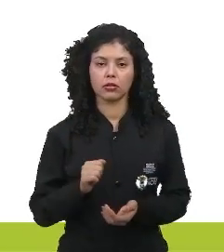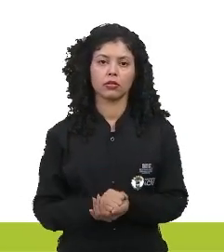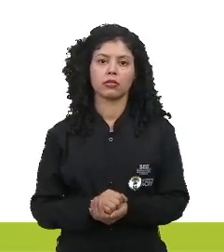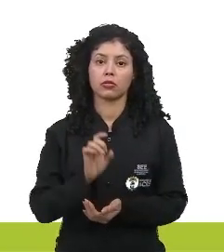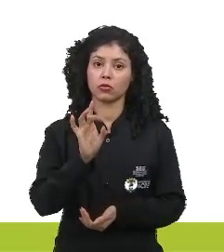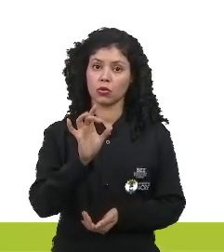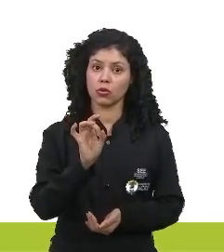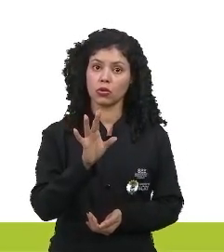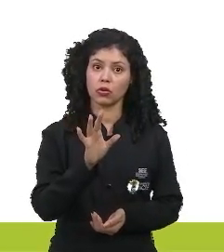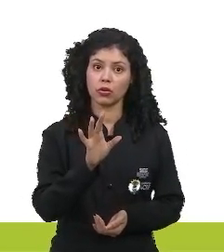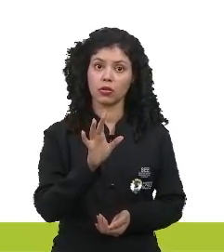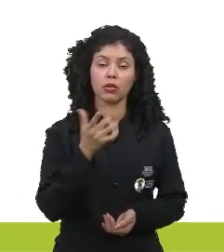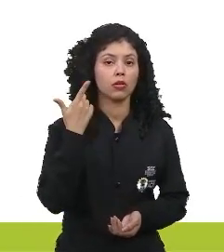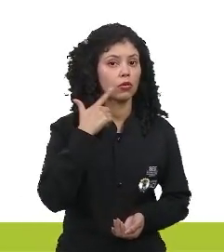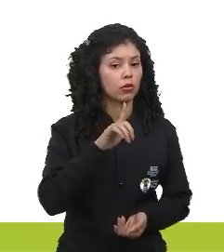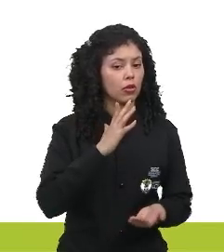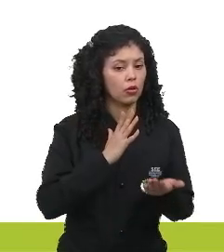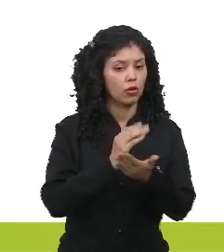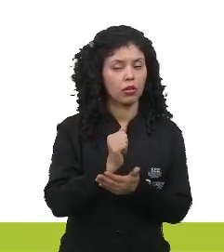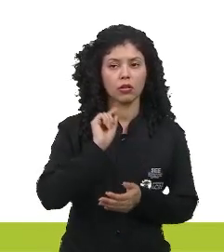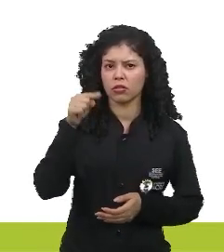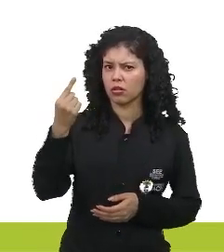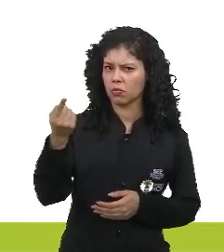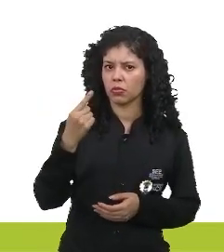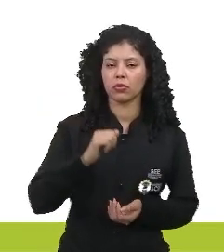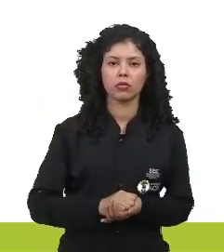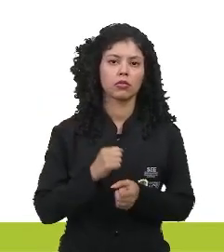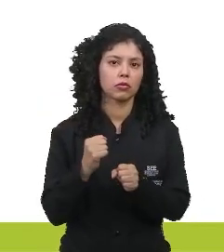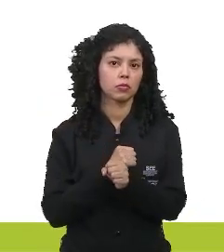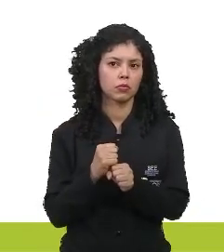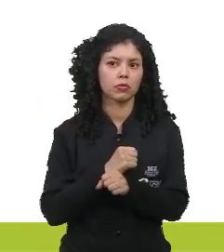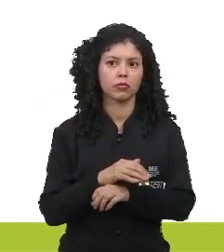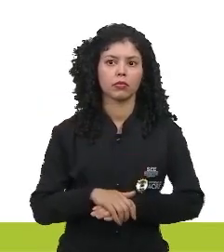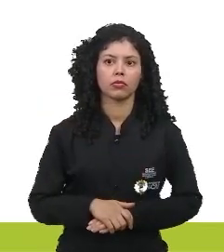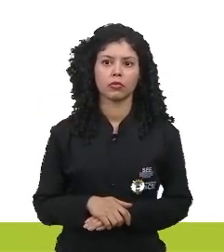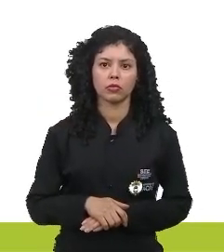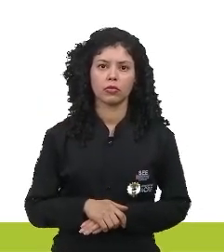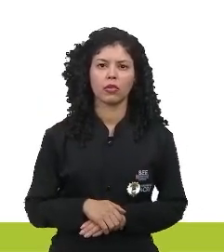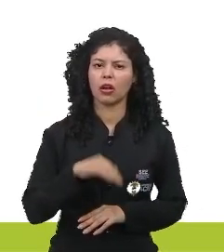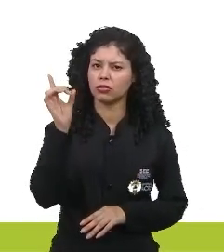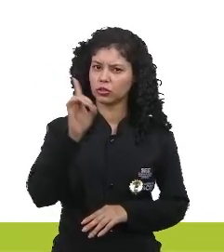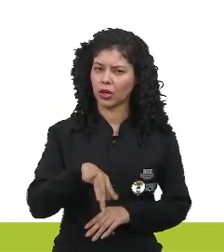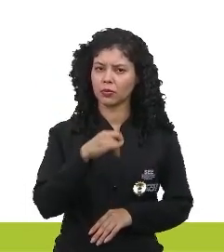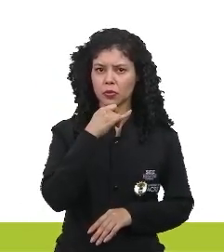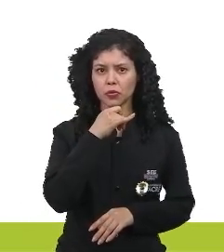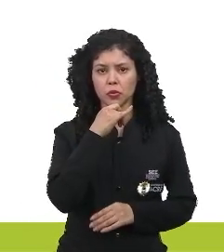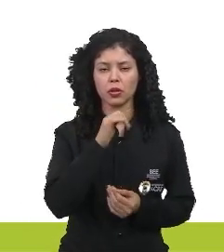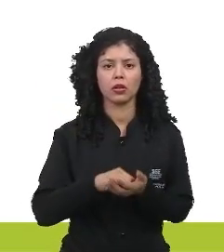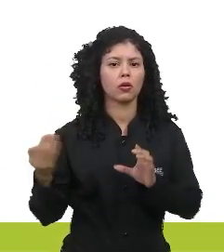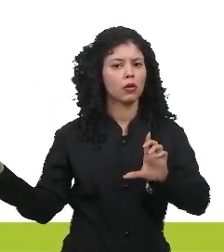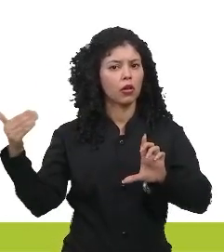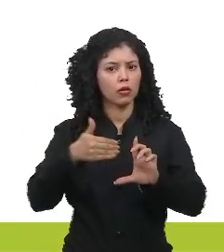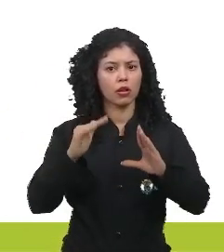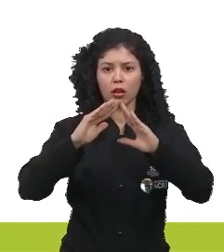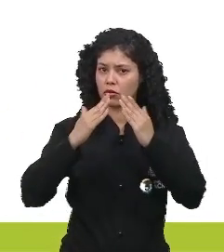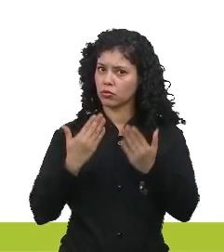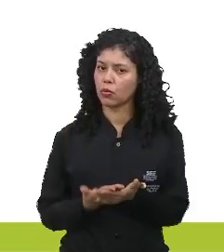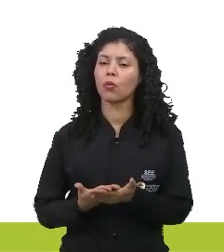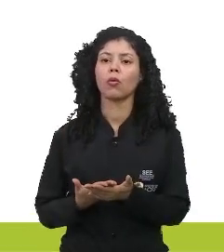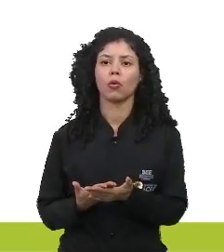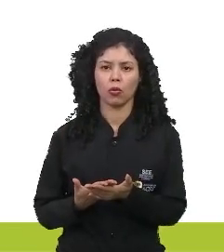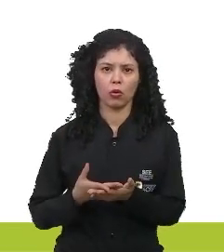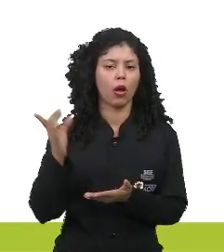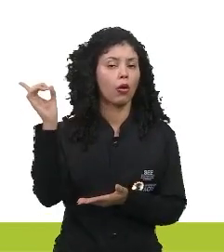que só vão ser conquistados muitos anos depois, como o direito, por exemplo, a frequentar escolas,